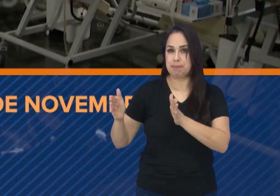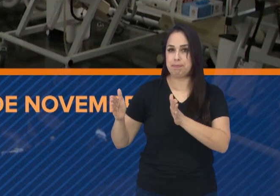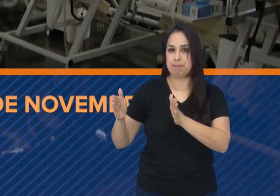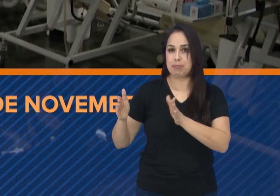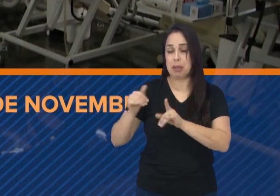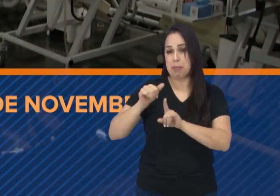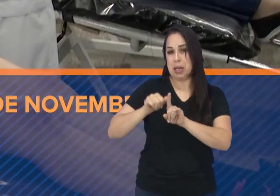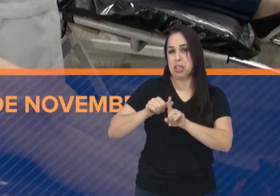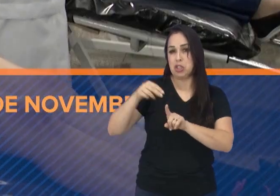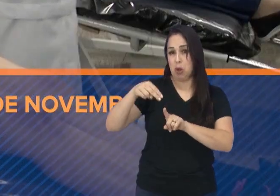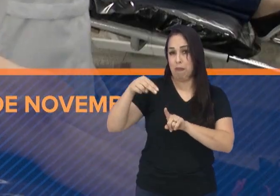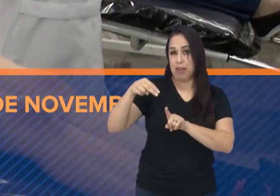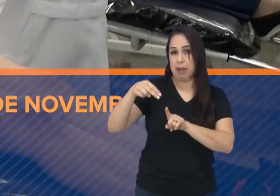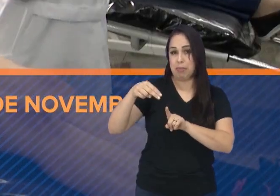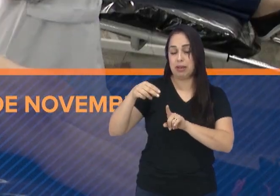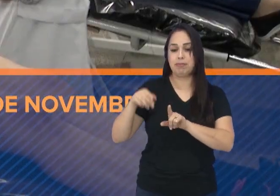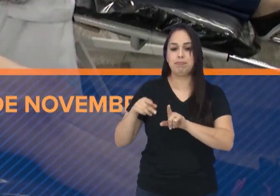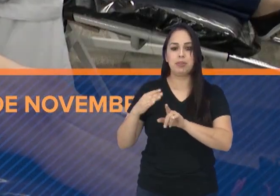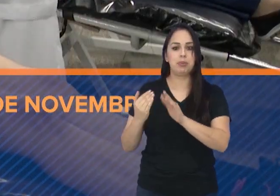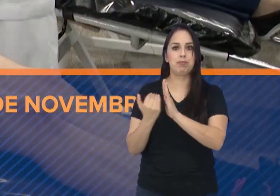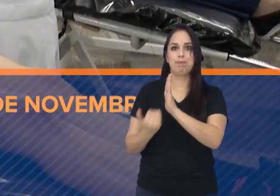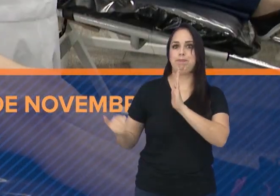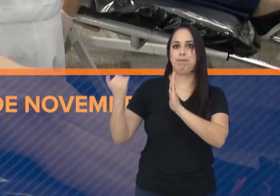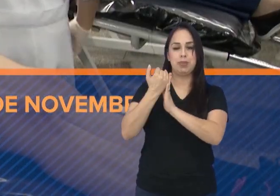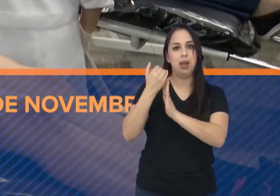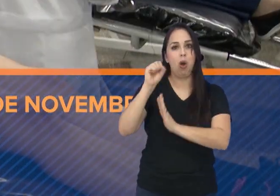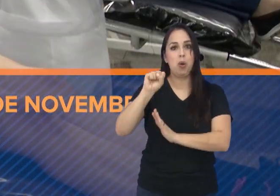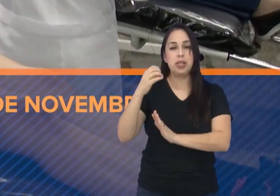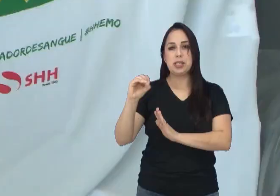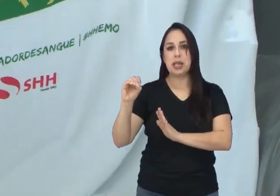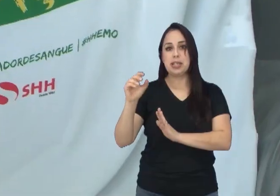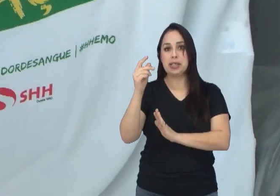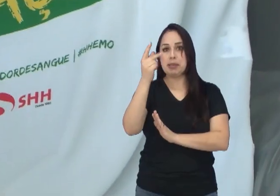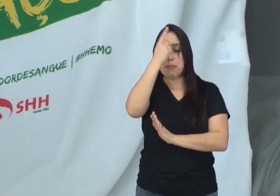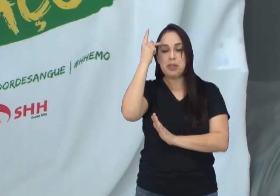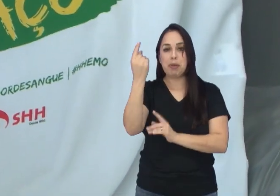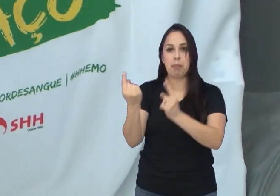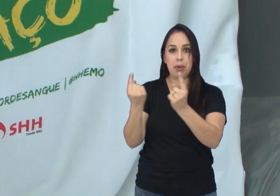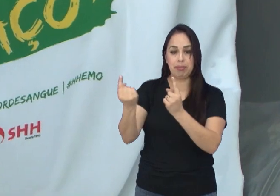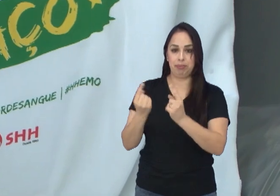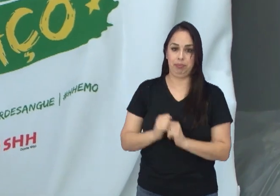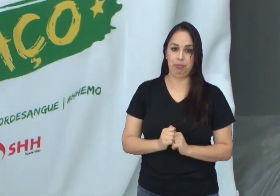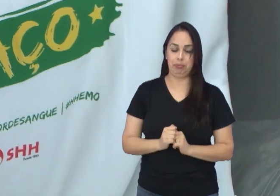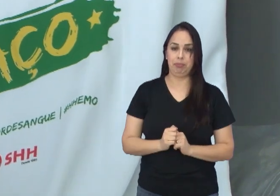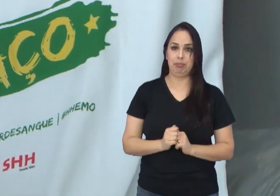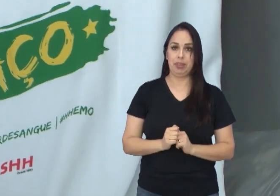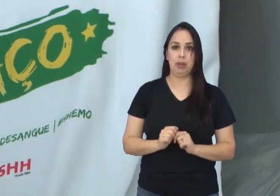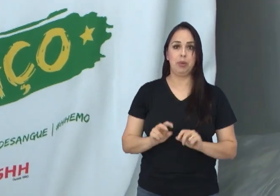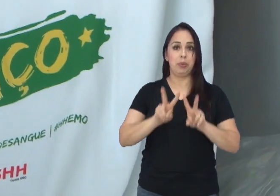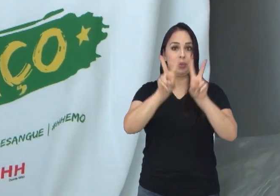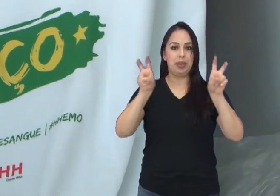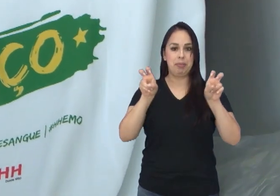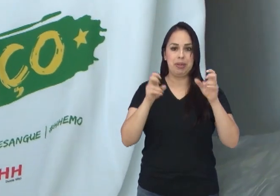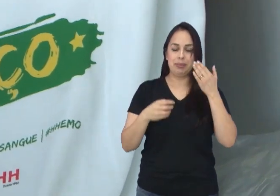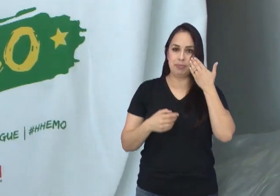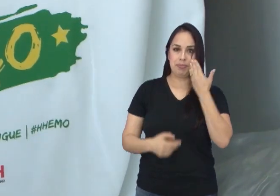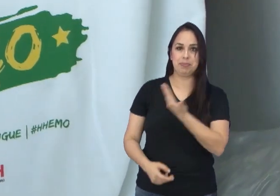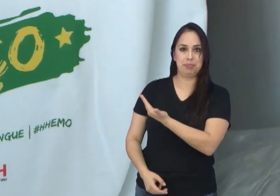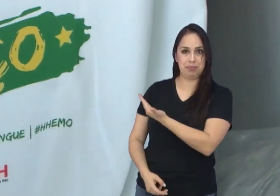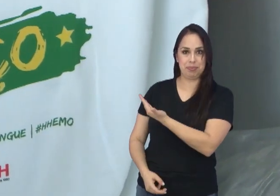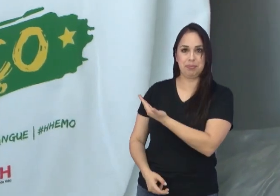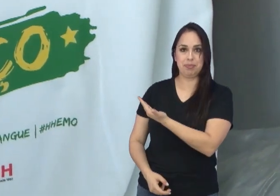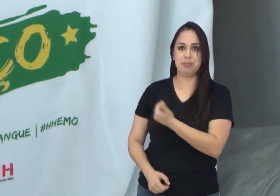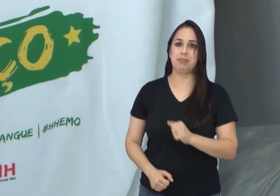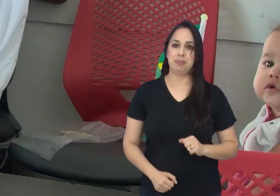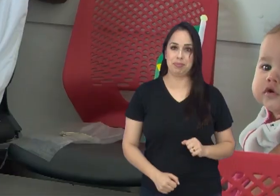de novembro, essa média salta para 800 doadores. Neste ano, sob o lema Doe Sangue e Faça Você